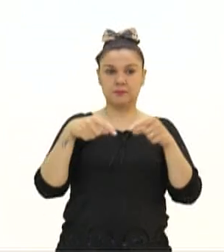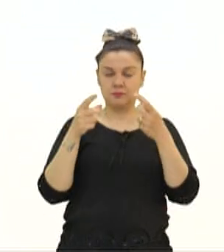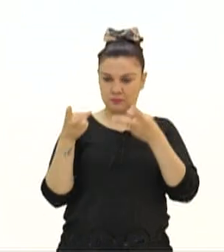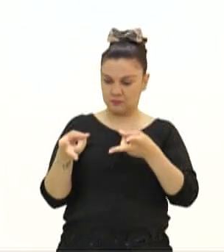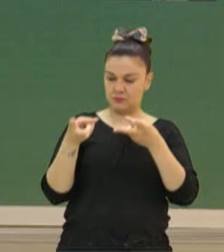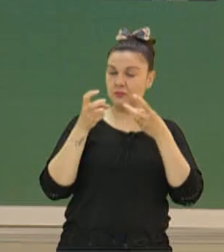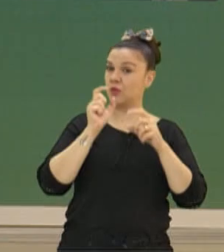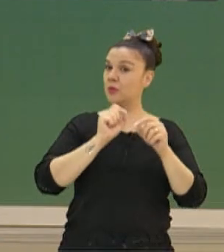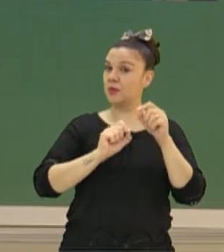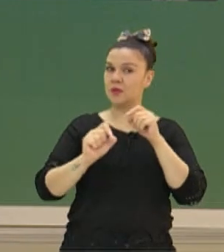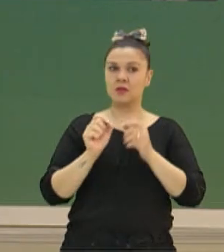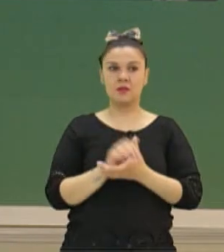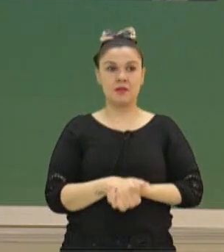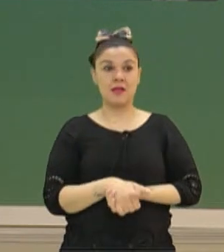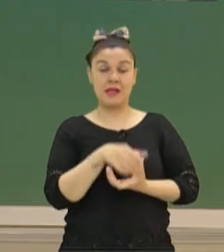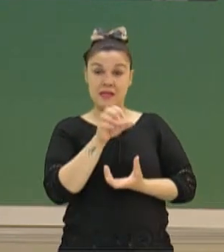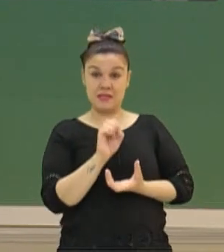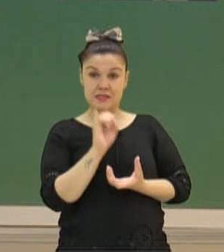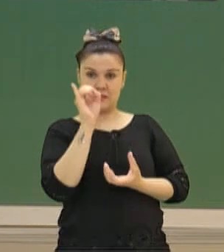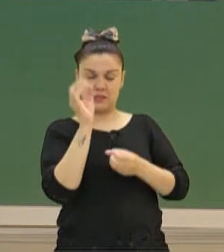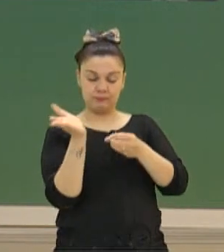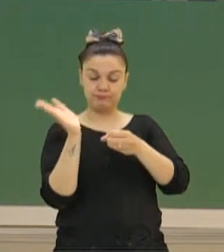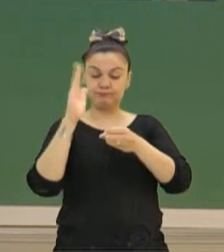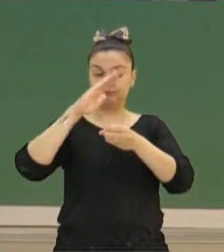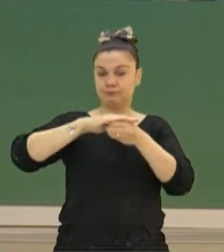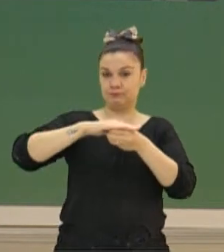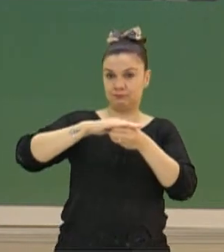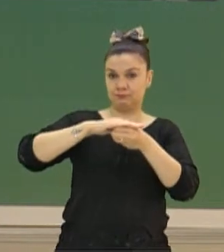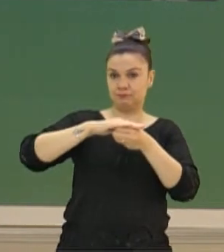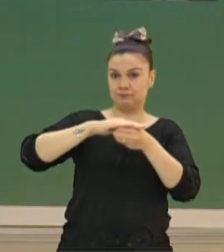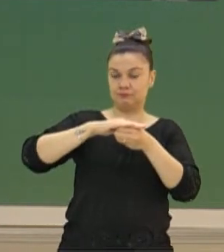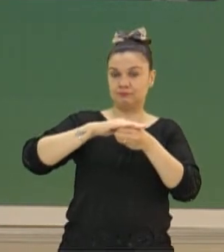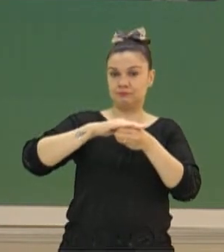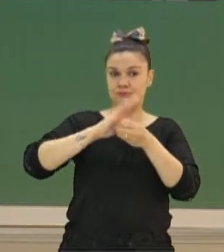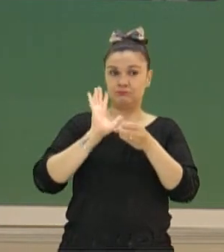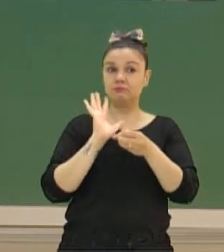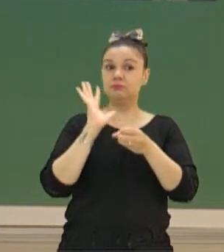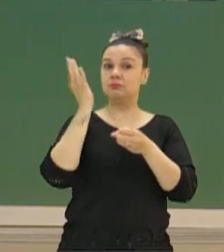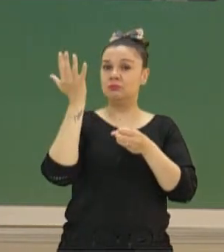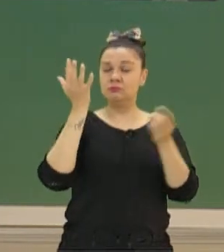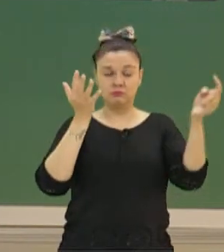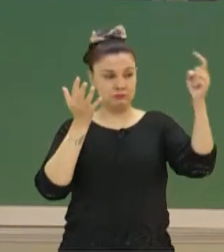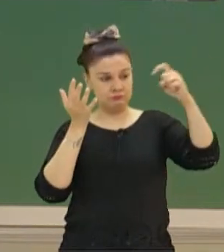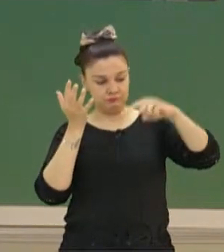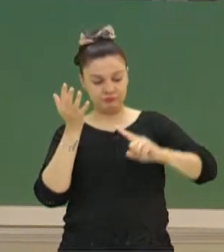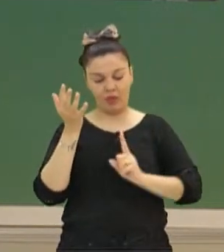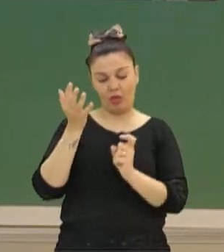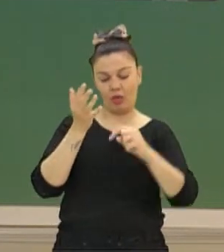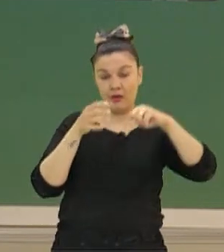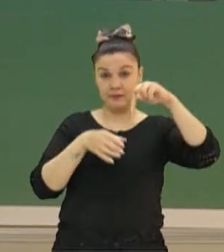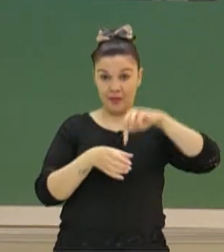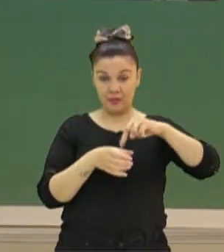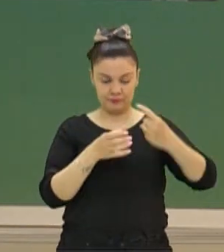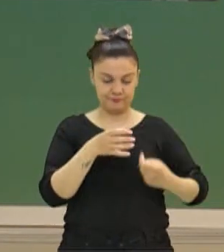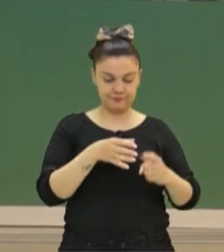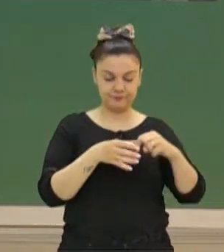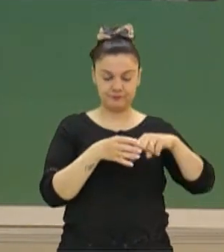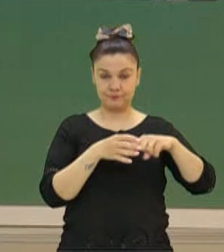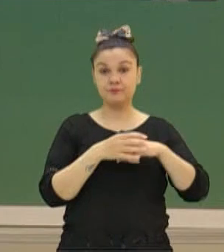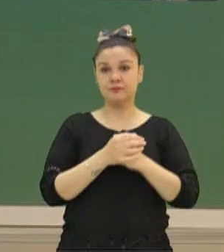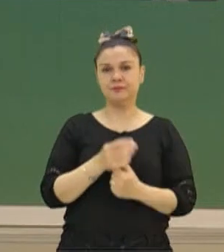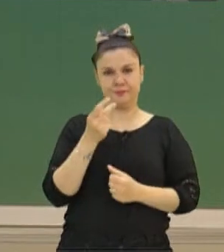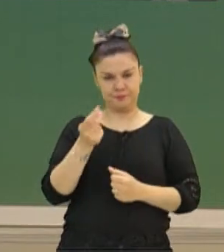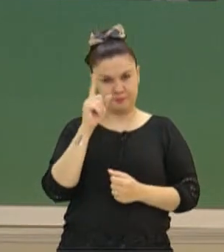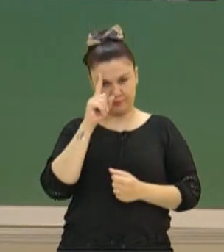perceberam que, se eles não fechavam o frasquinho, acontecia que surgiam micro-organismos no frasco depois de algum